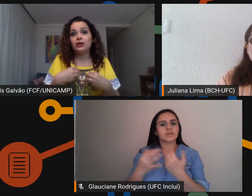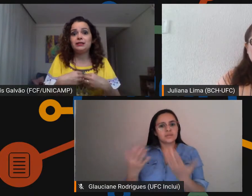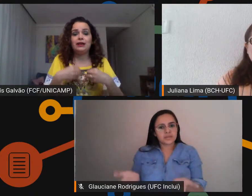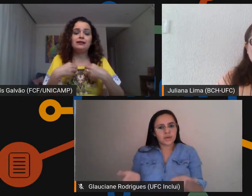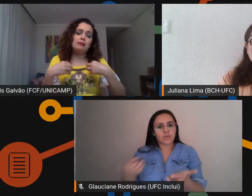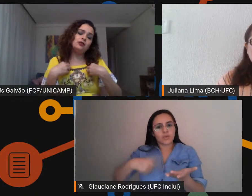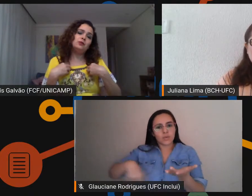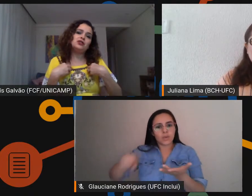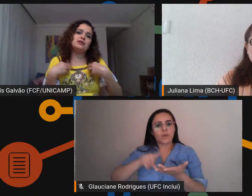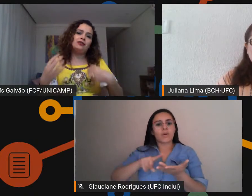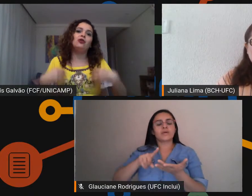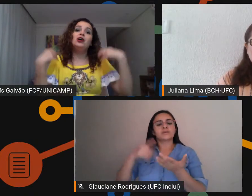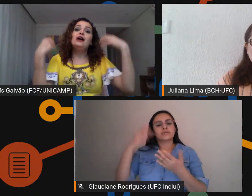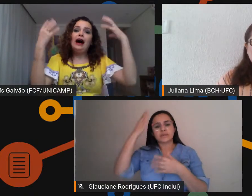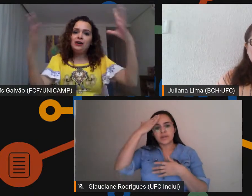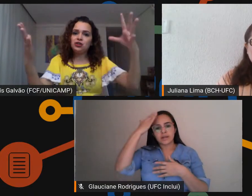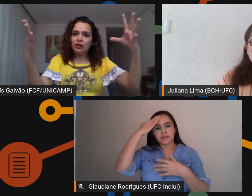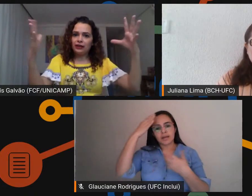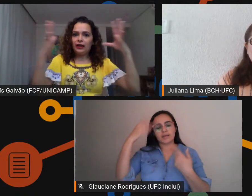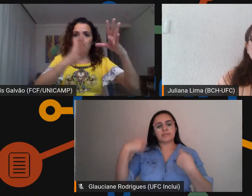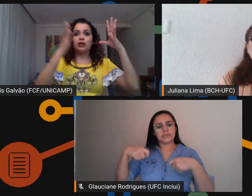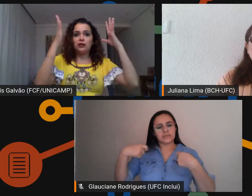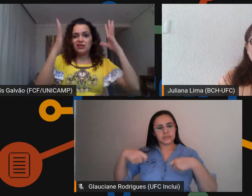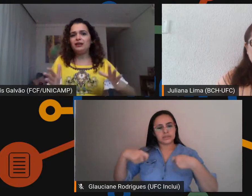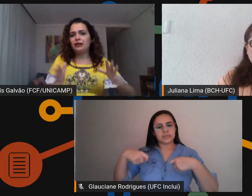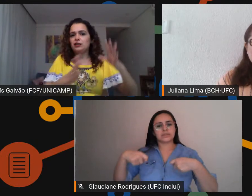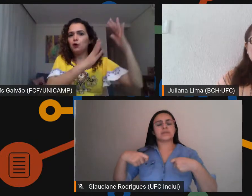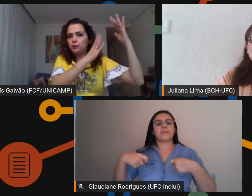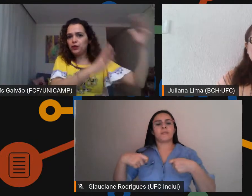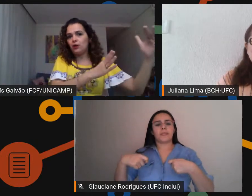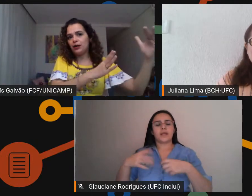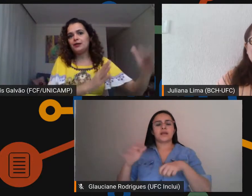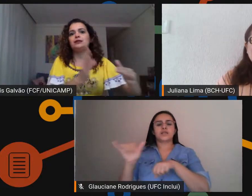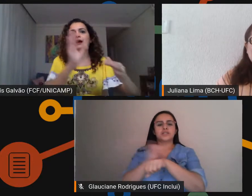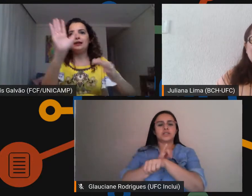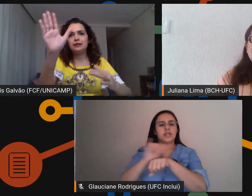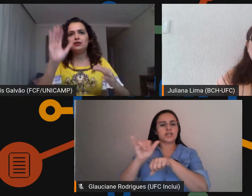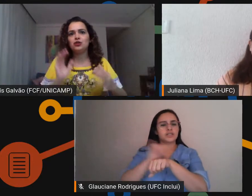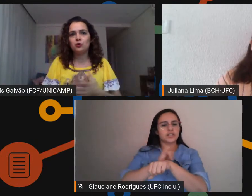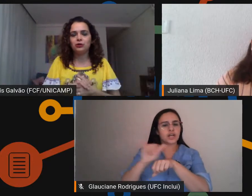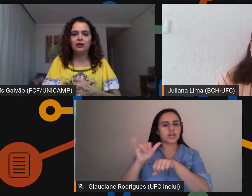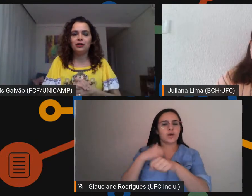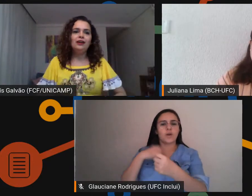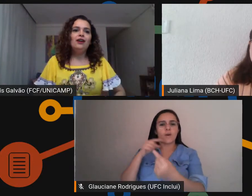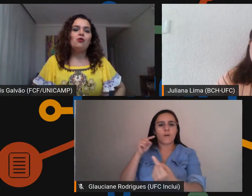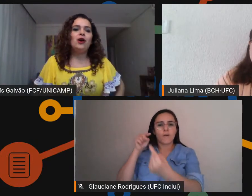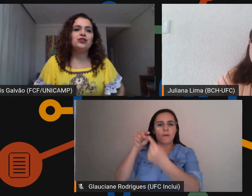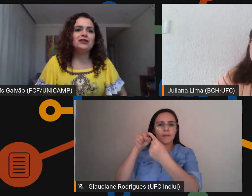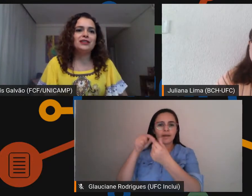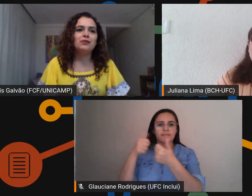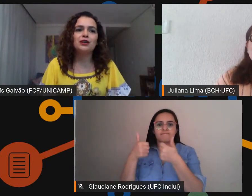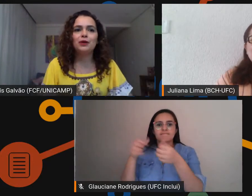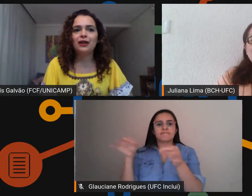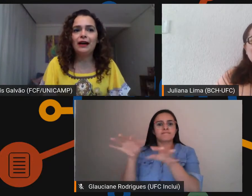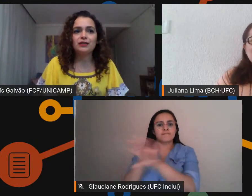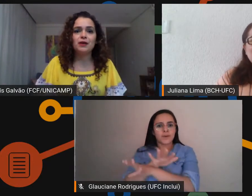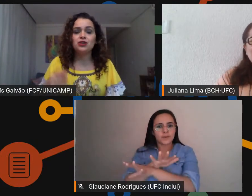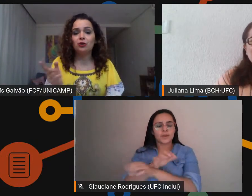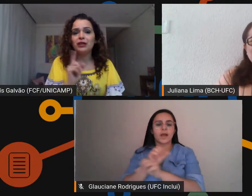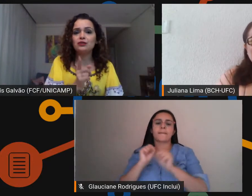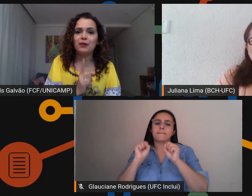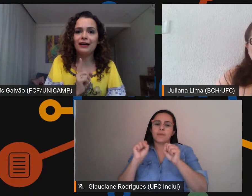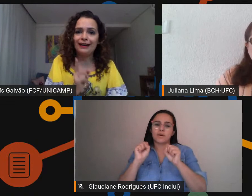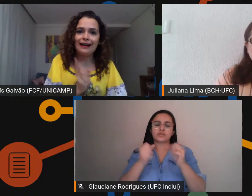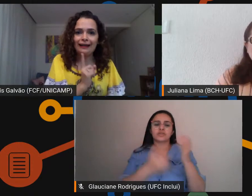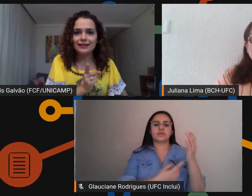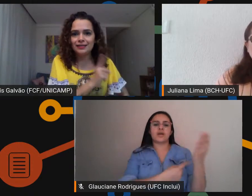manejar, amadurecer é trabalho do pesquisador. A estratégia, eu já tenho certeza, o meu pico é esse, aí sim a gente conta com as nossas amigas bibliotecárias, mas a